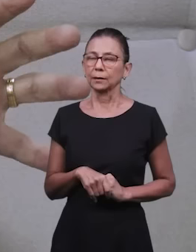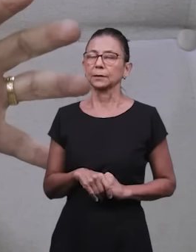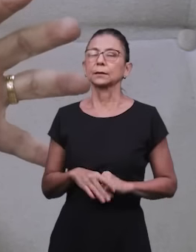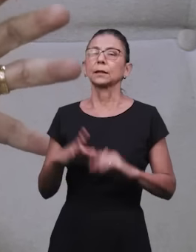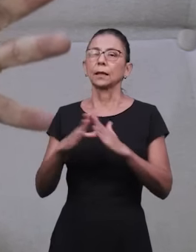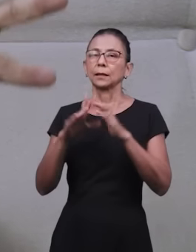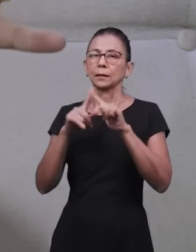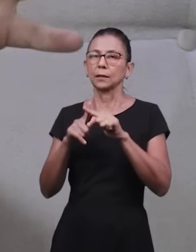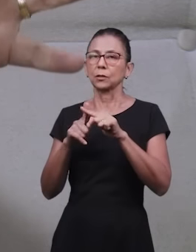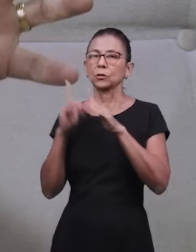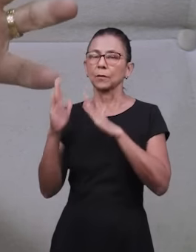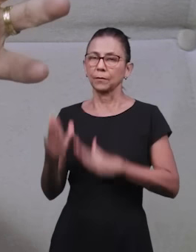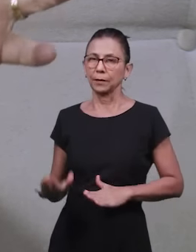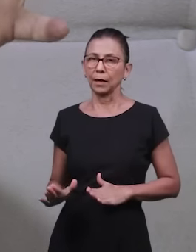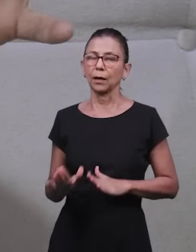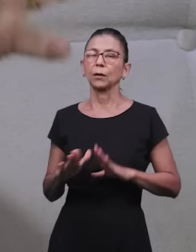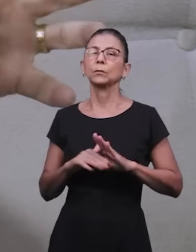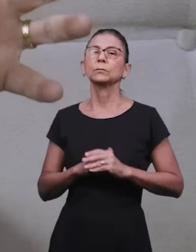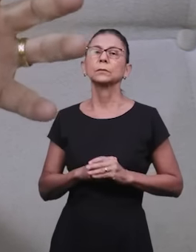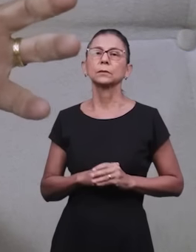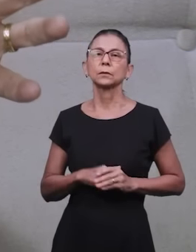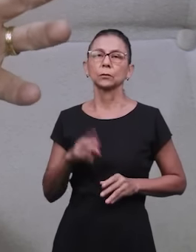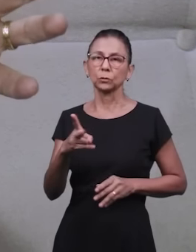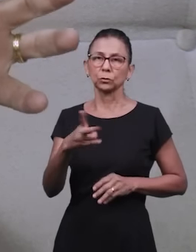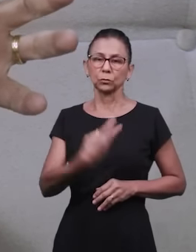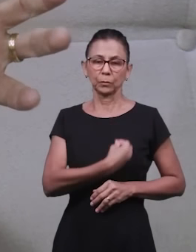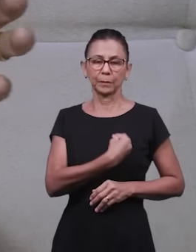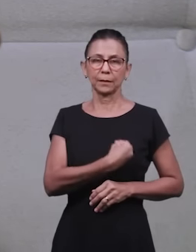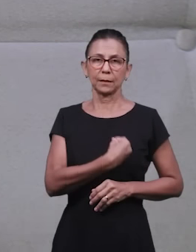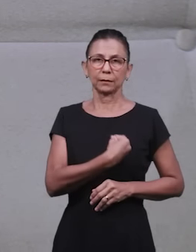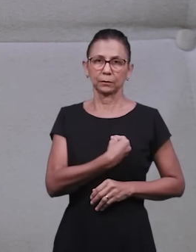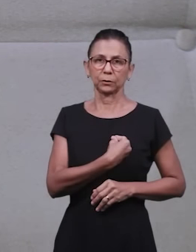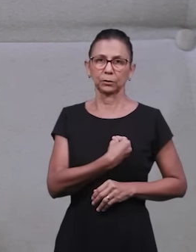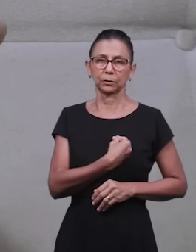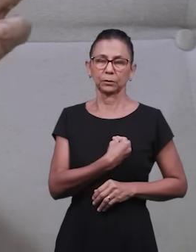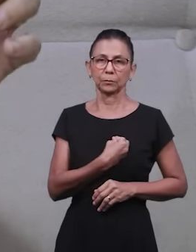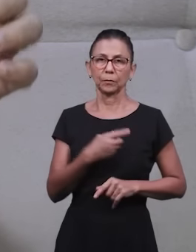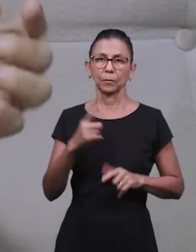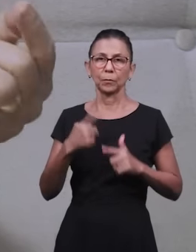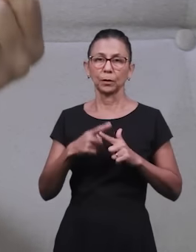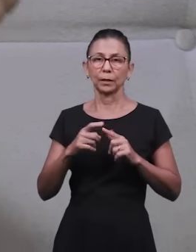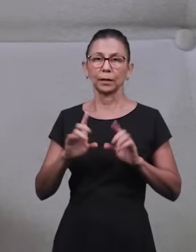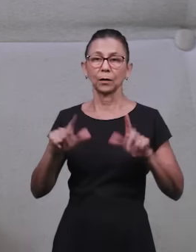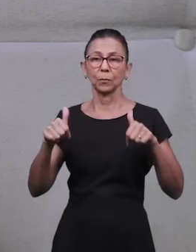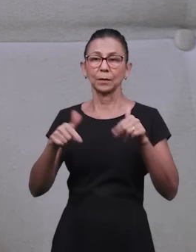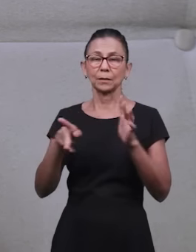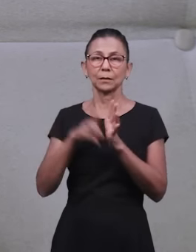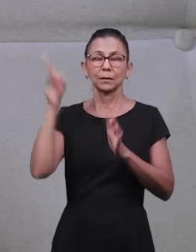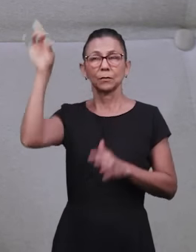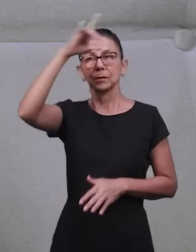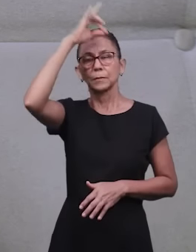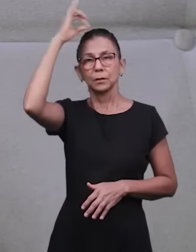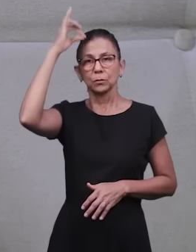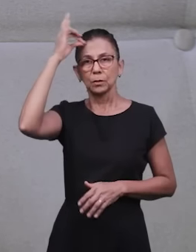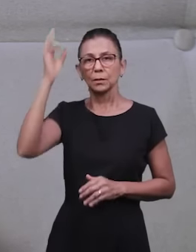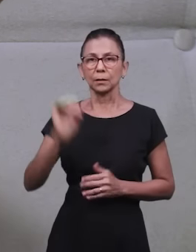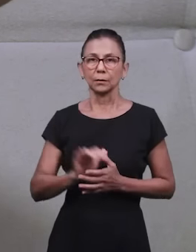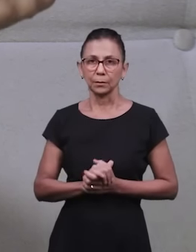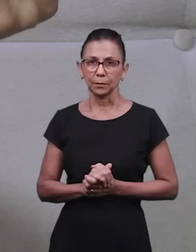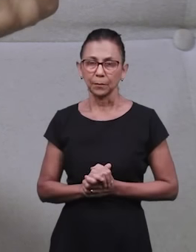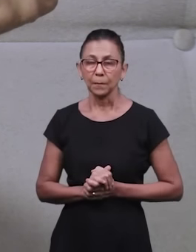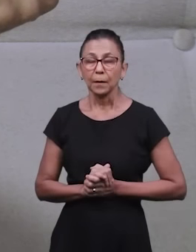participando. Ela está ativa, porque isso é uma operação do Espírito Santo. Qual o problema da igreja infiel?